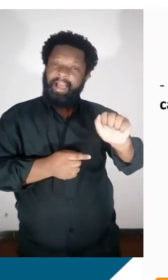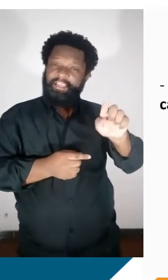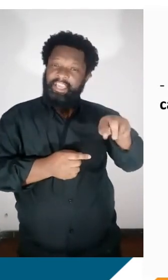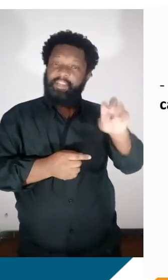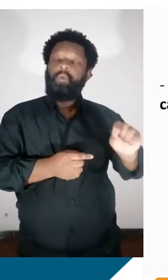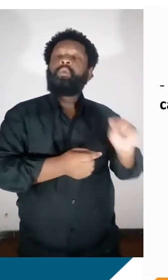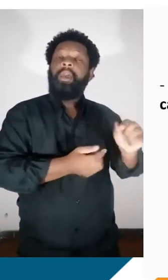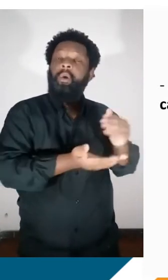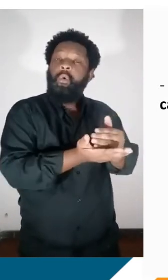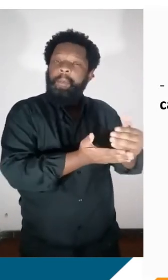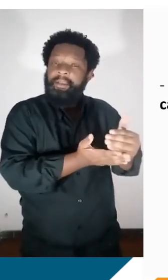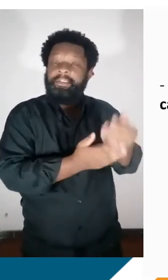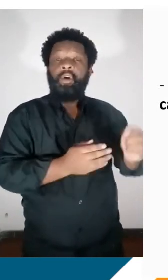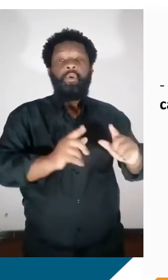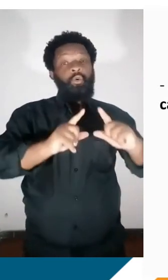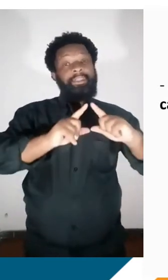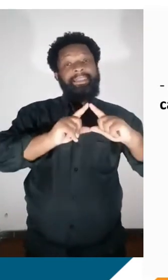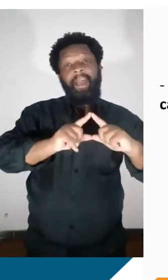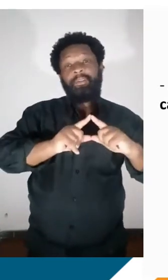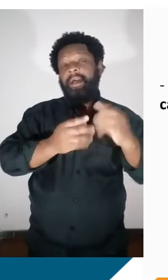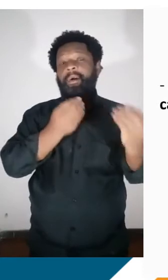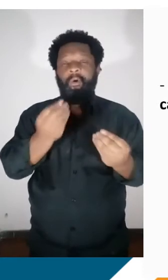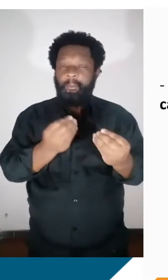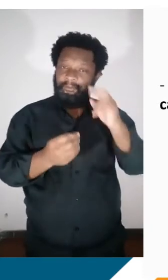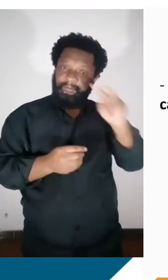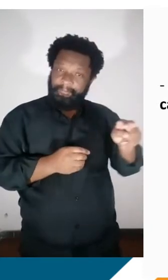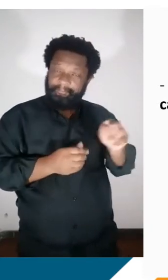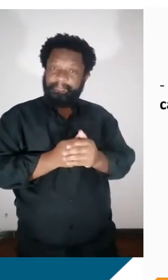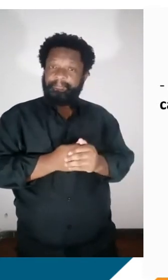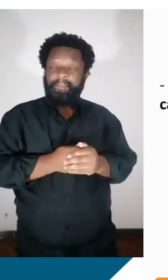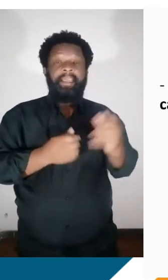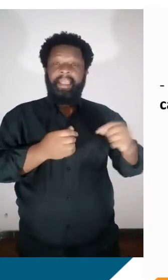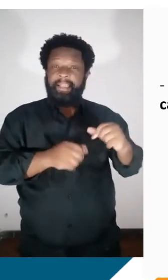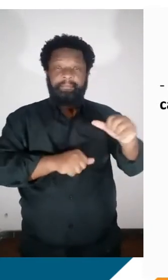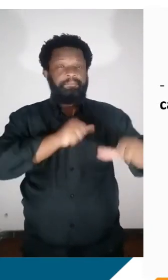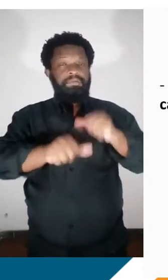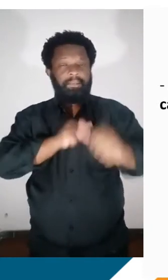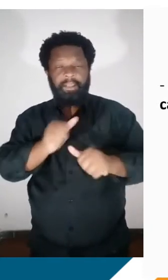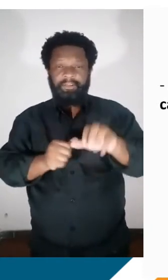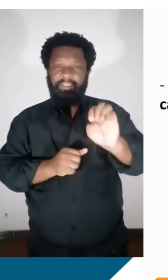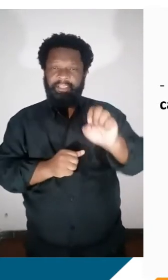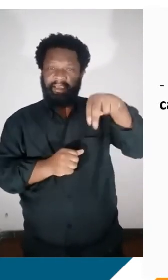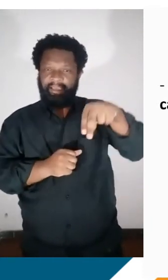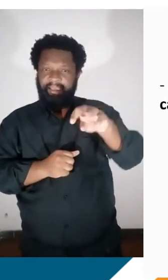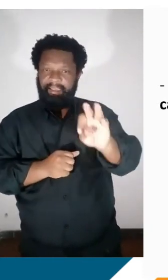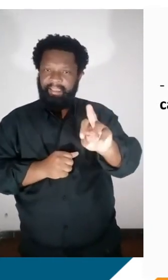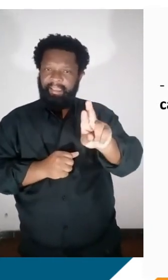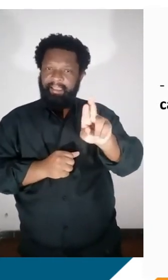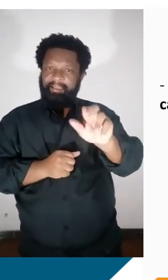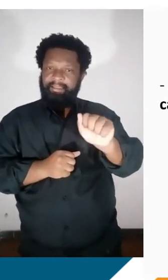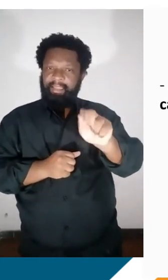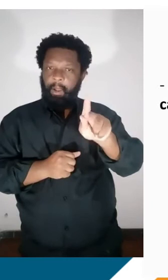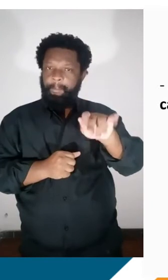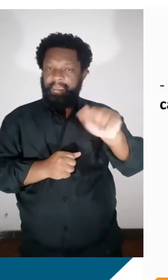início. Então o delta vai ser definido desta forma. E essa variação de entalpia, por ser feito em um